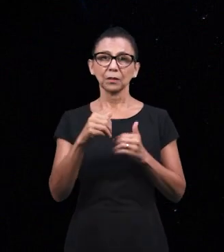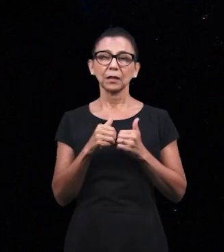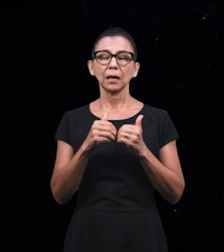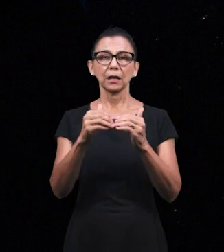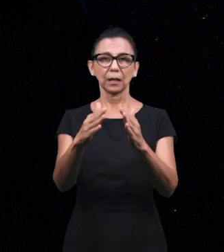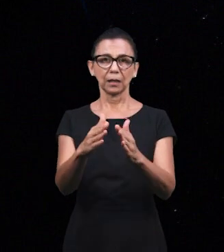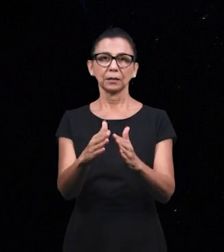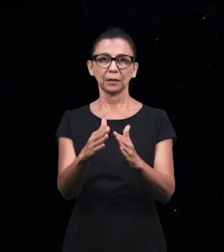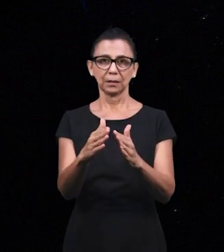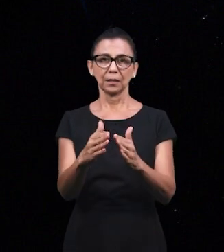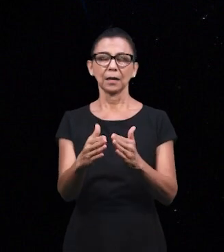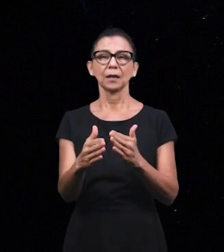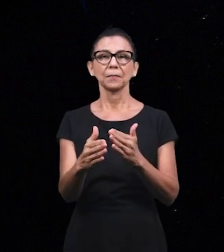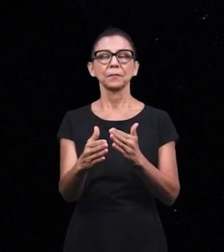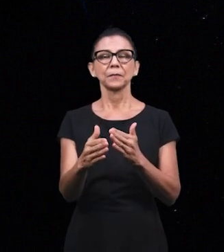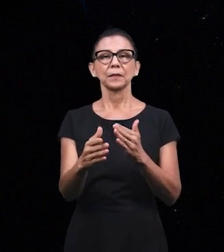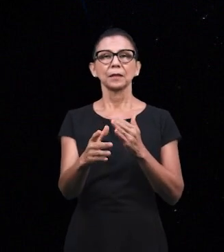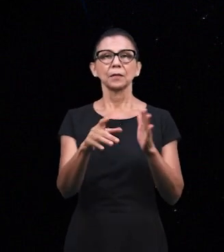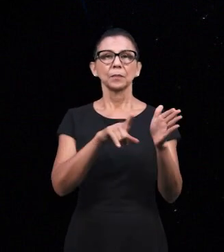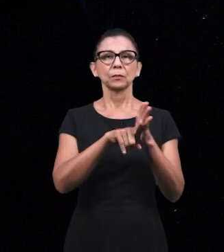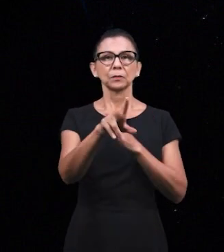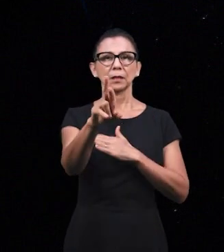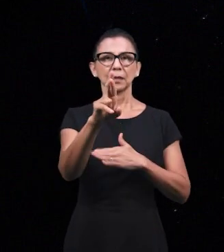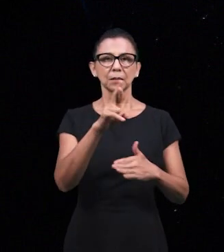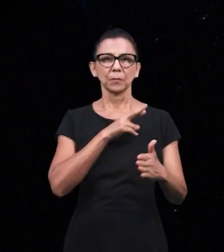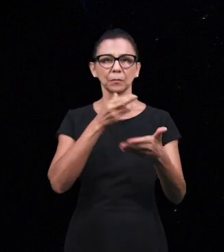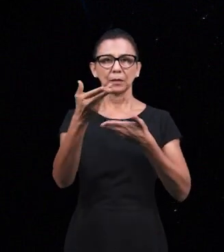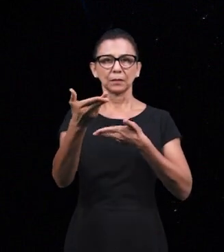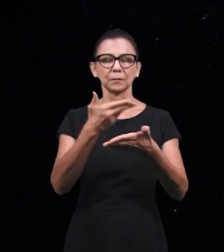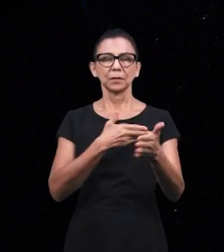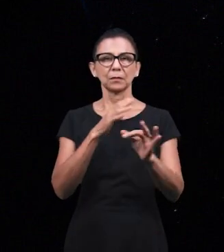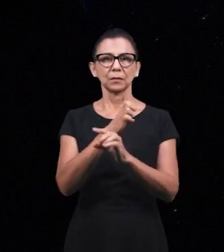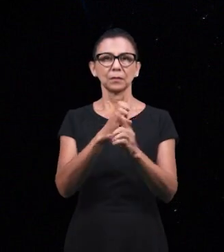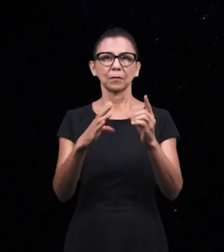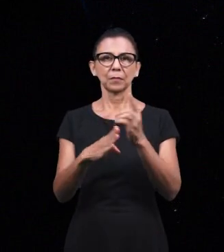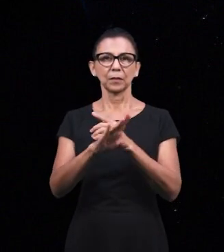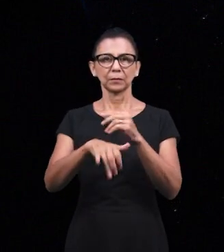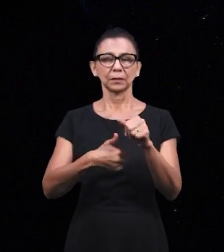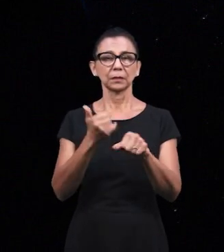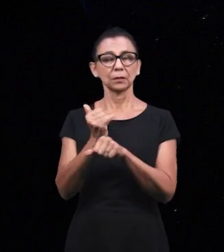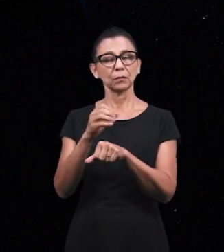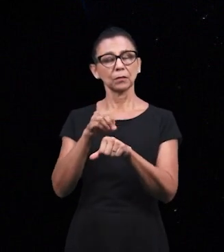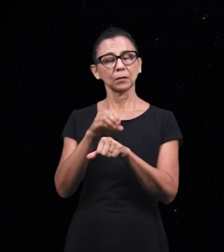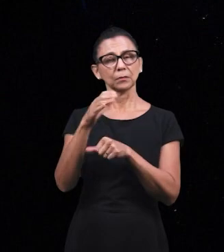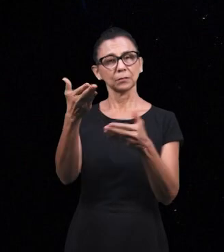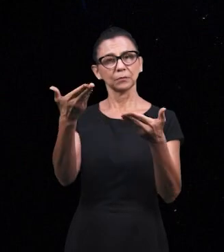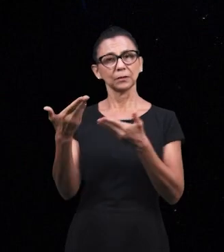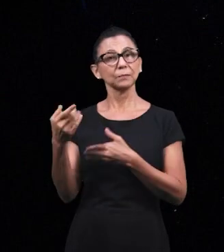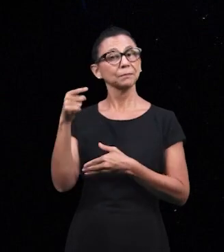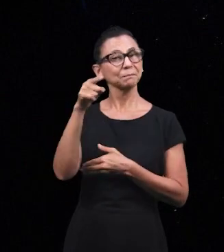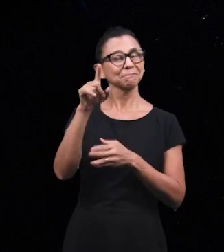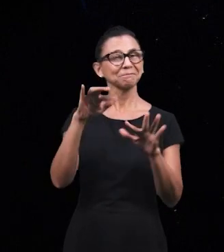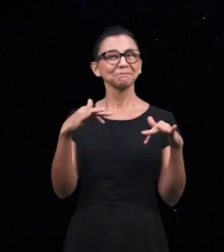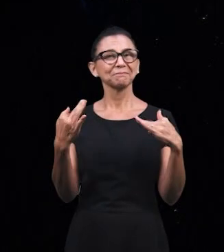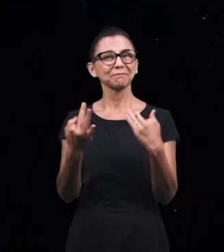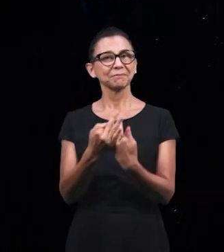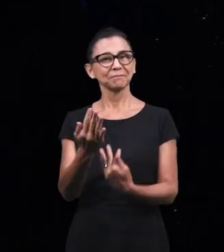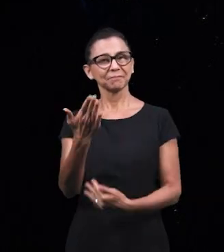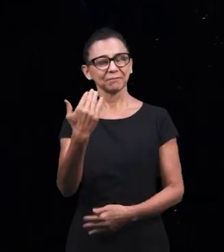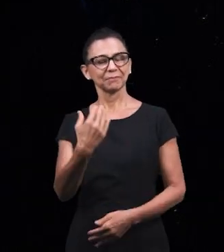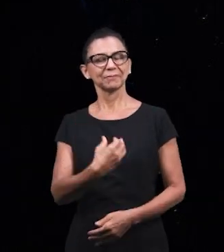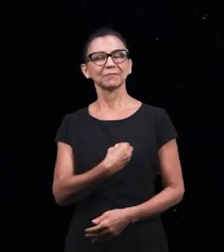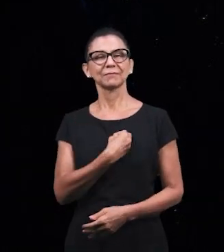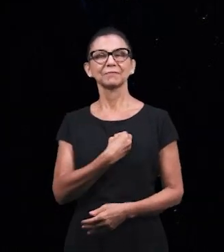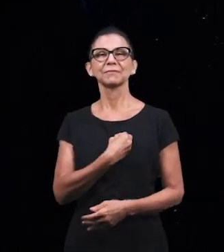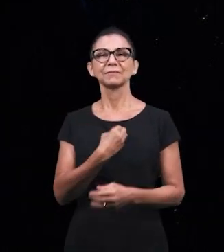às participações da Escola Bíblica Dominical, transmitidas por esse canal. Convidamos você e sua família para